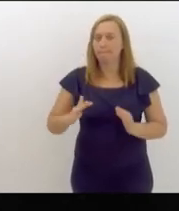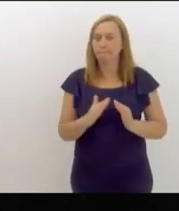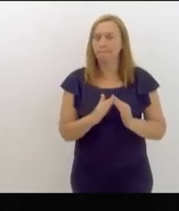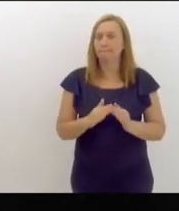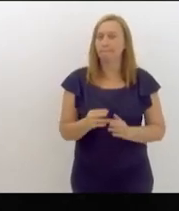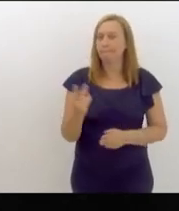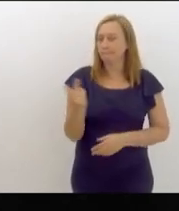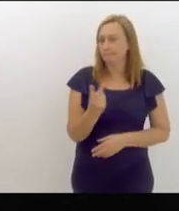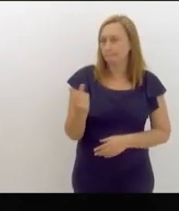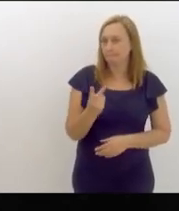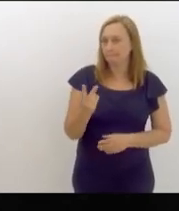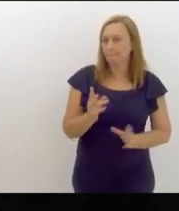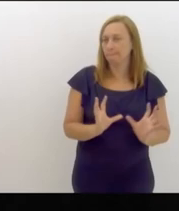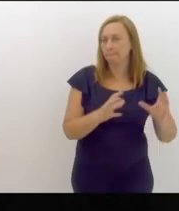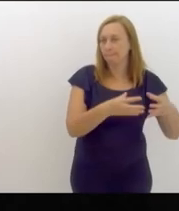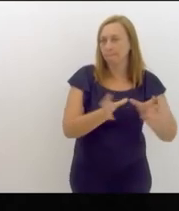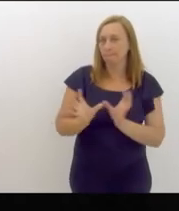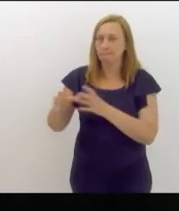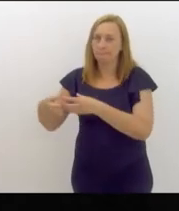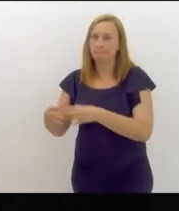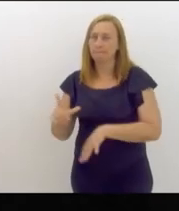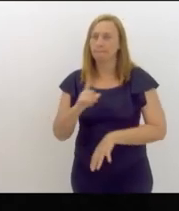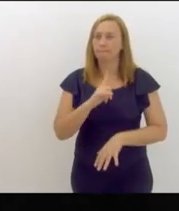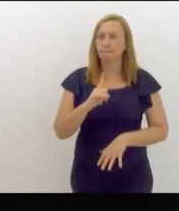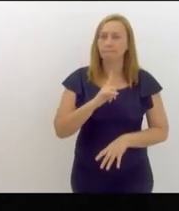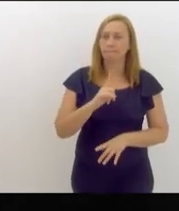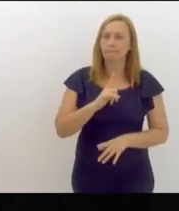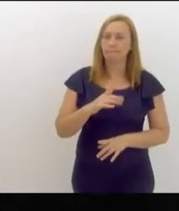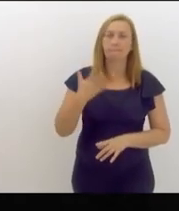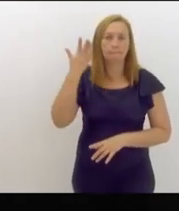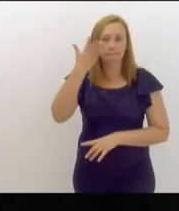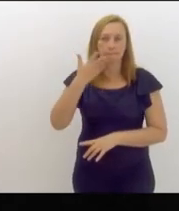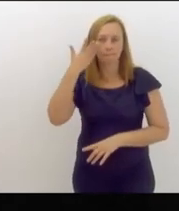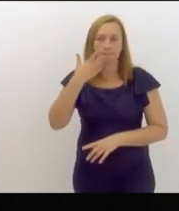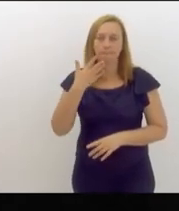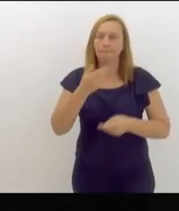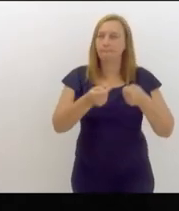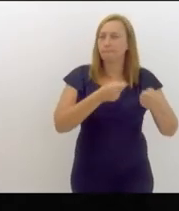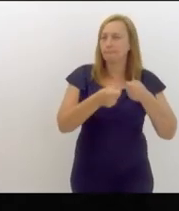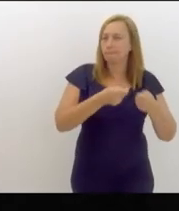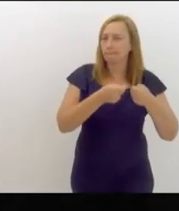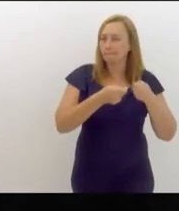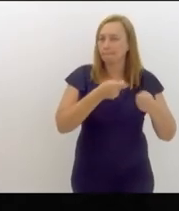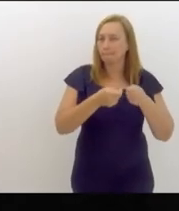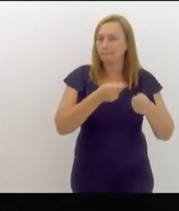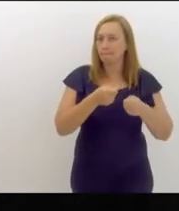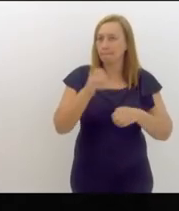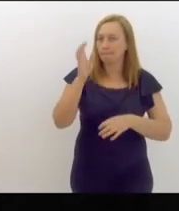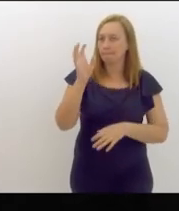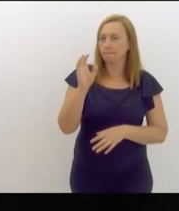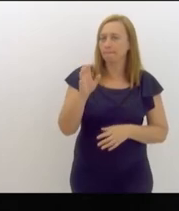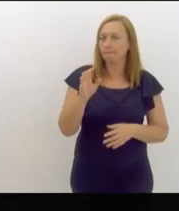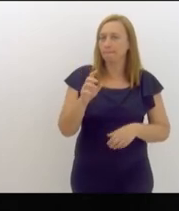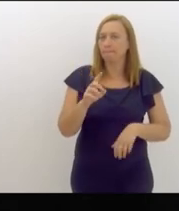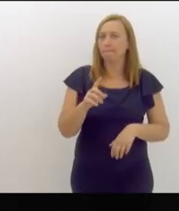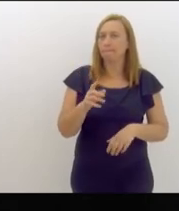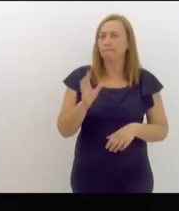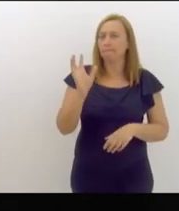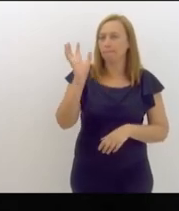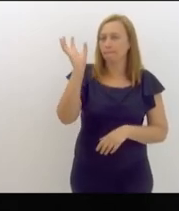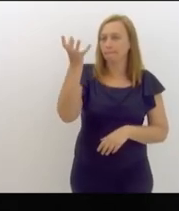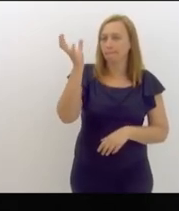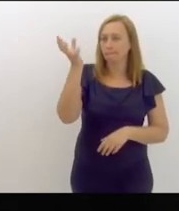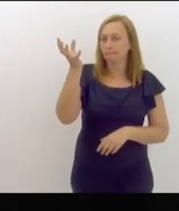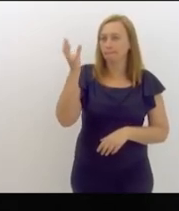instituições promoveram o seminário prevenção e controle dos efeitos do temporais no Rio de Janeiro